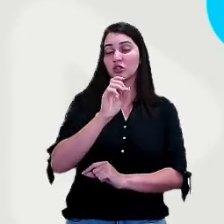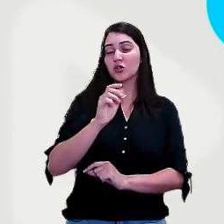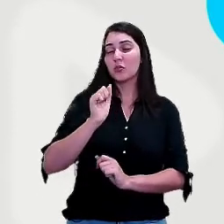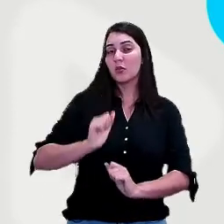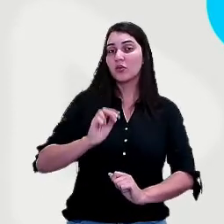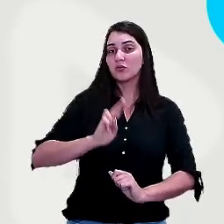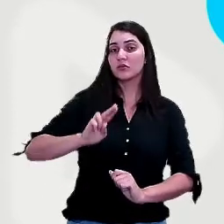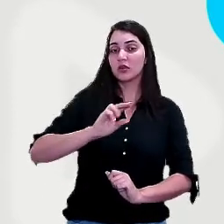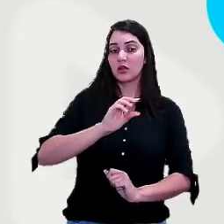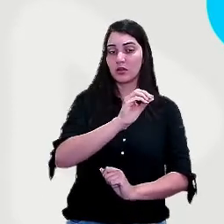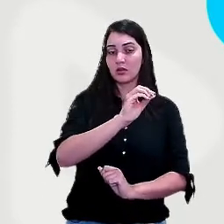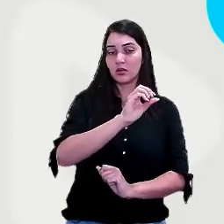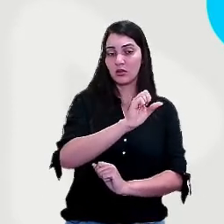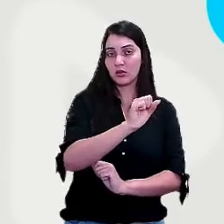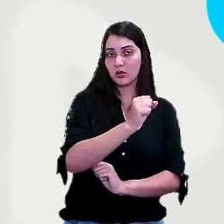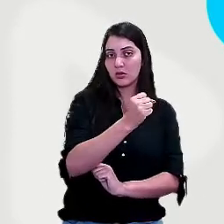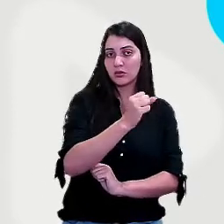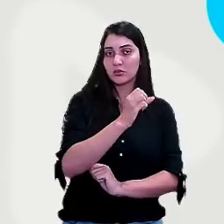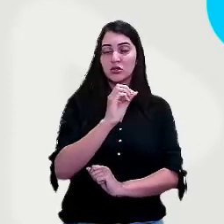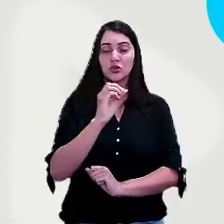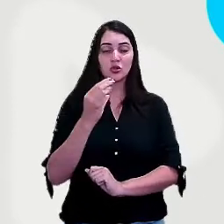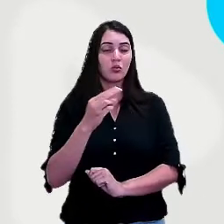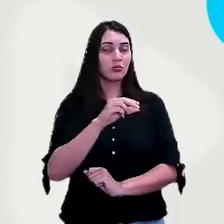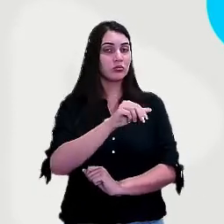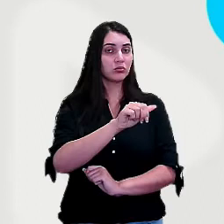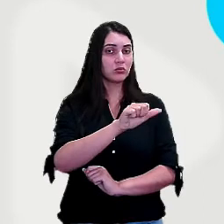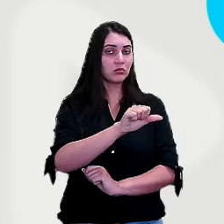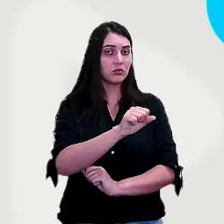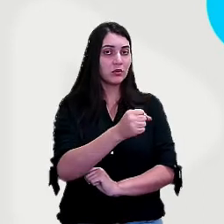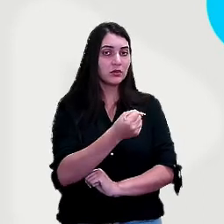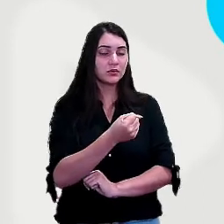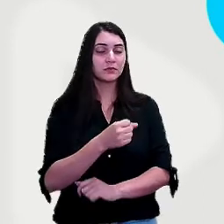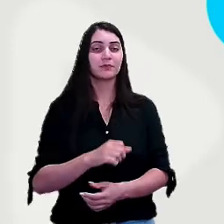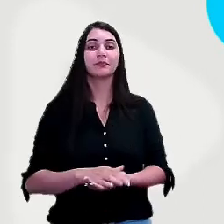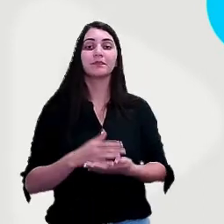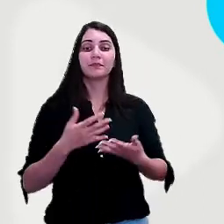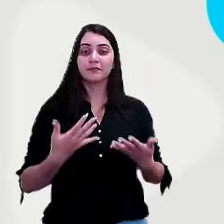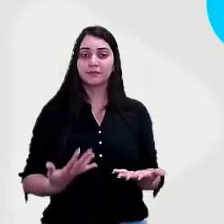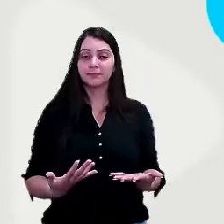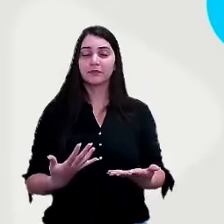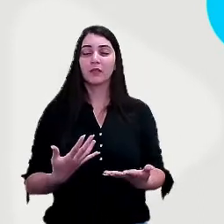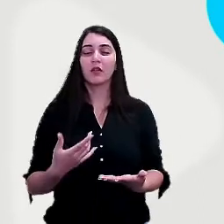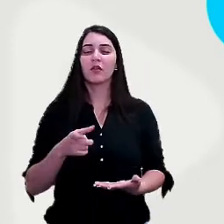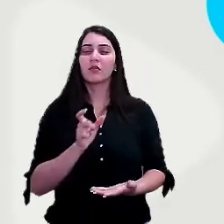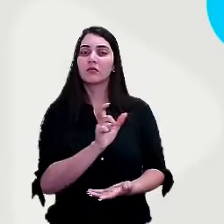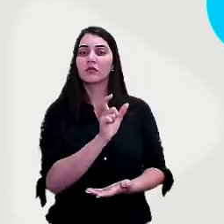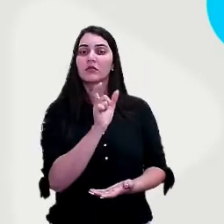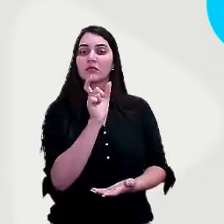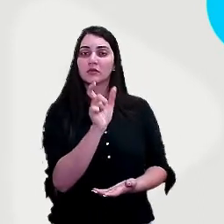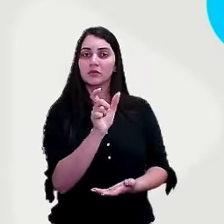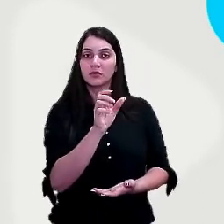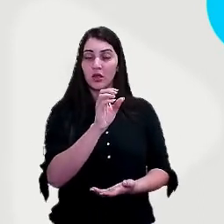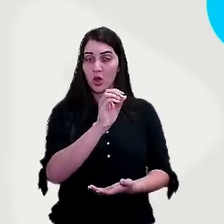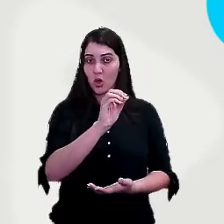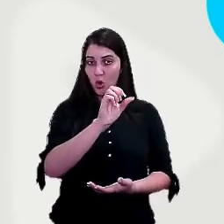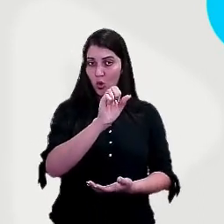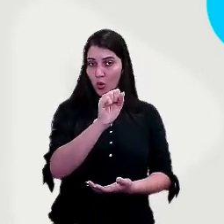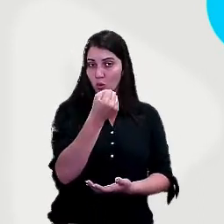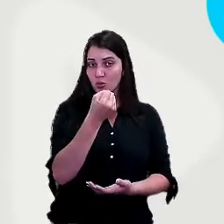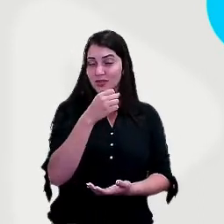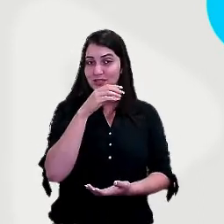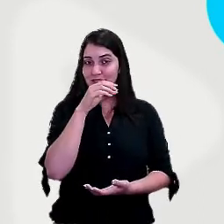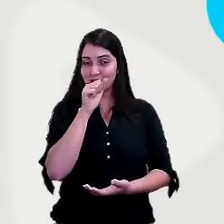as, que são os definidos plural. Então aí seria os laranjas